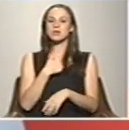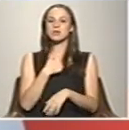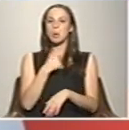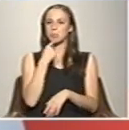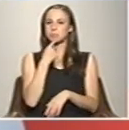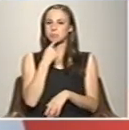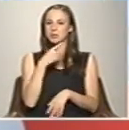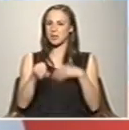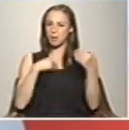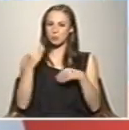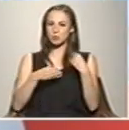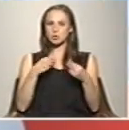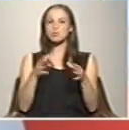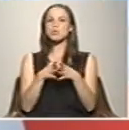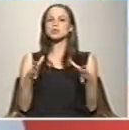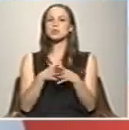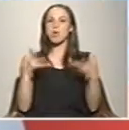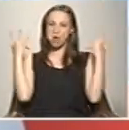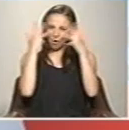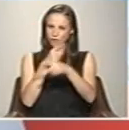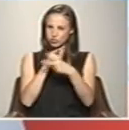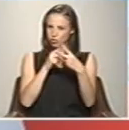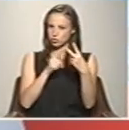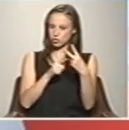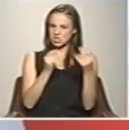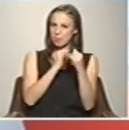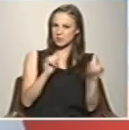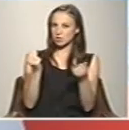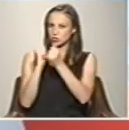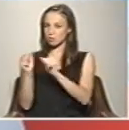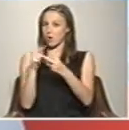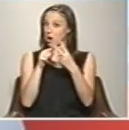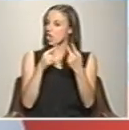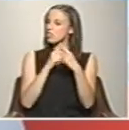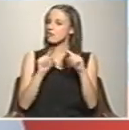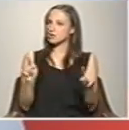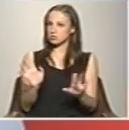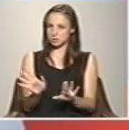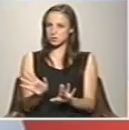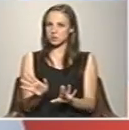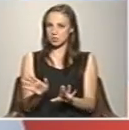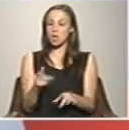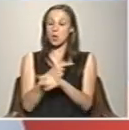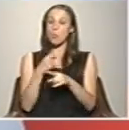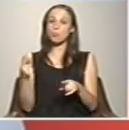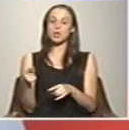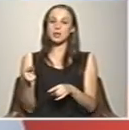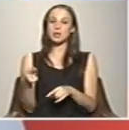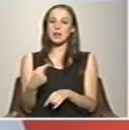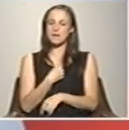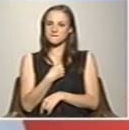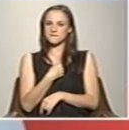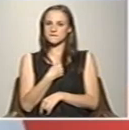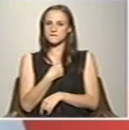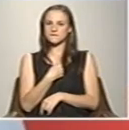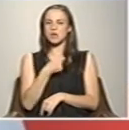é? Que tem essa preocupação, porque muitas vezes confunde as duas coisas, não é? E confundem-se os dois conceitos. E o que é muito grave, porque a autodeterminação da própria pessoa fica